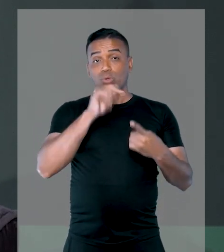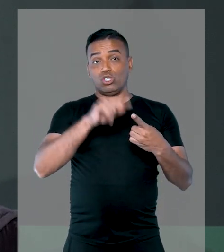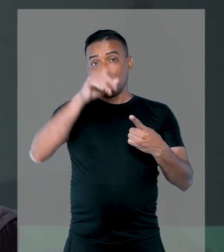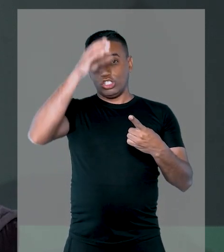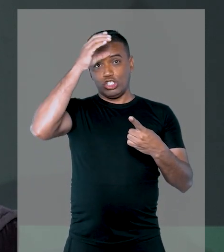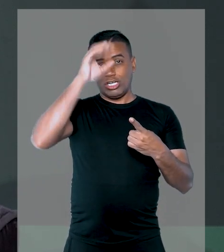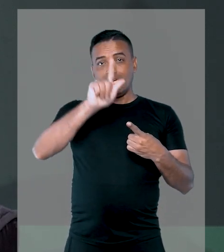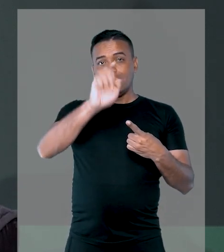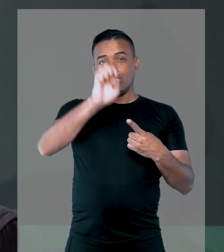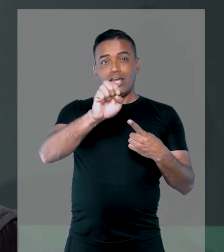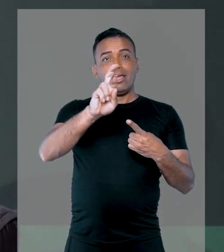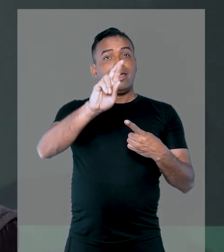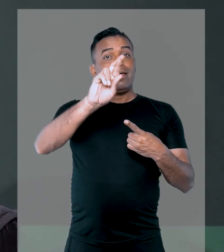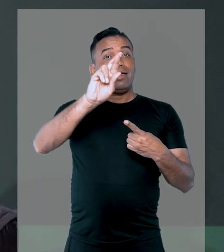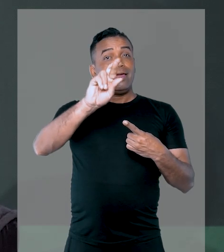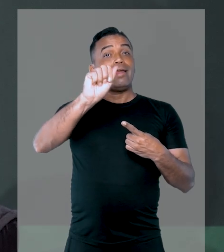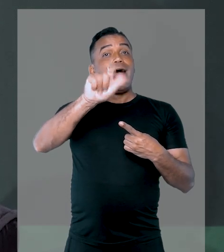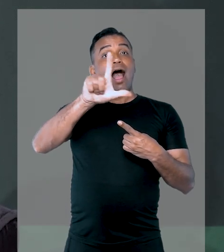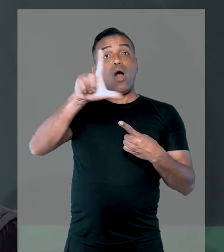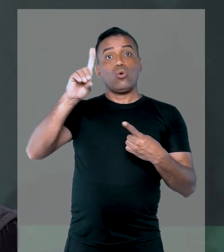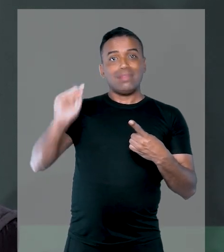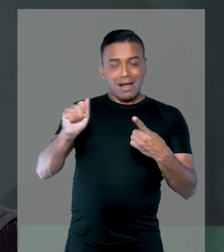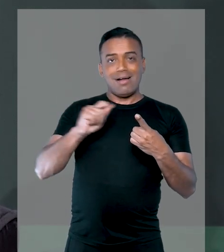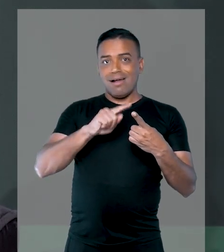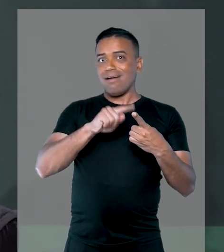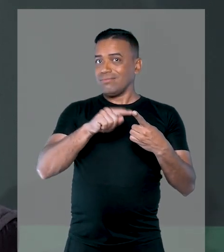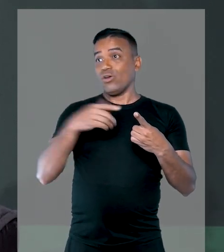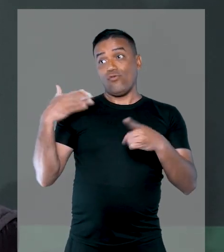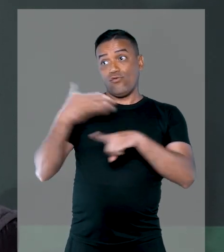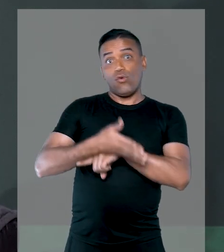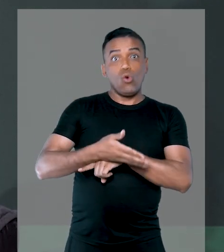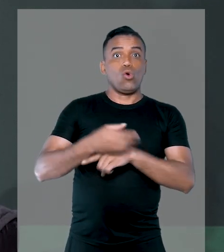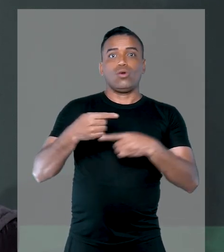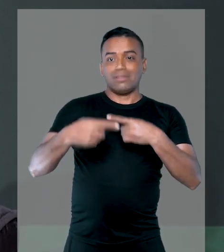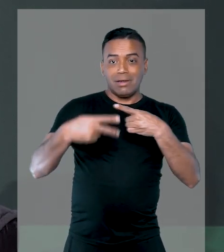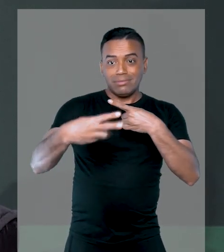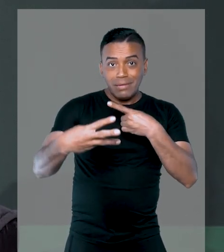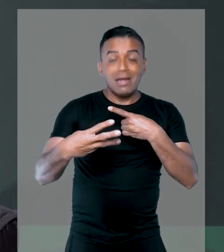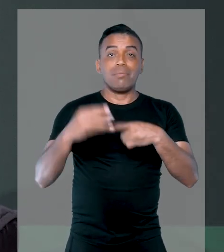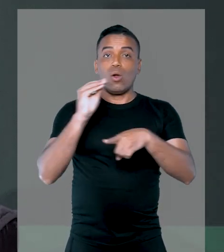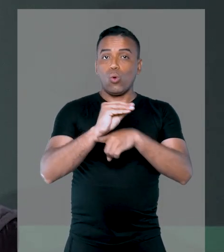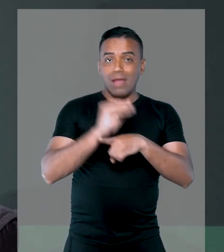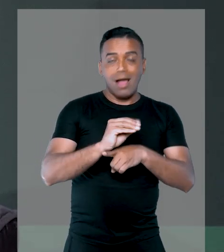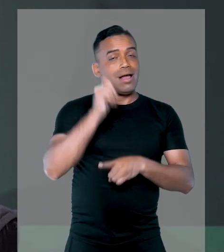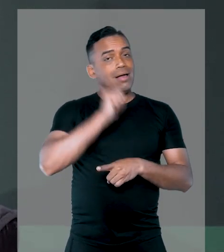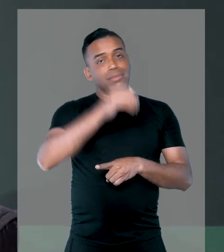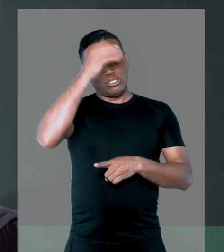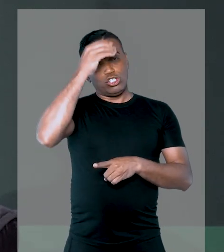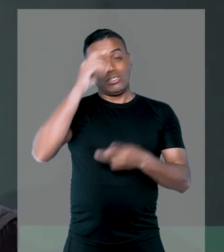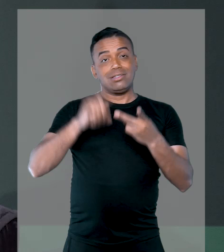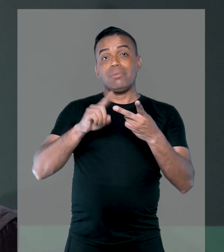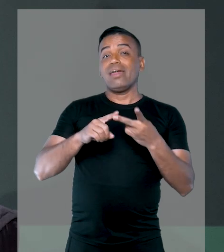que por ela que eu fui para Juiz de Fora e passei algumas semanas com a minha avó para poder cuidar dela, e o meu avô